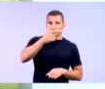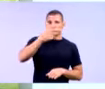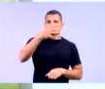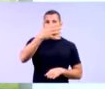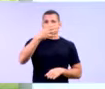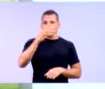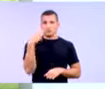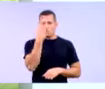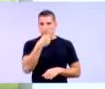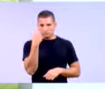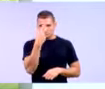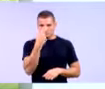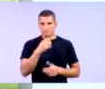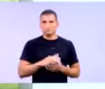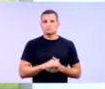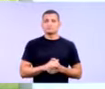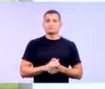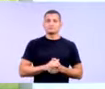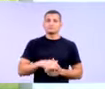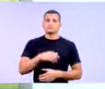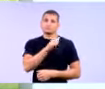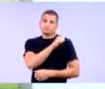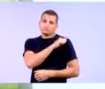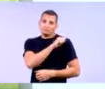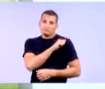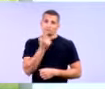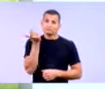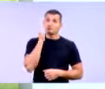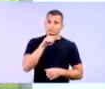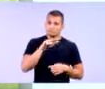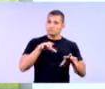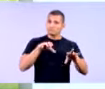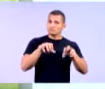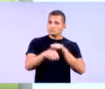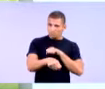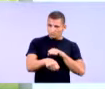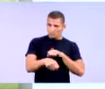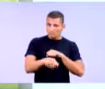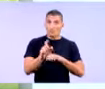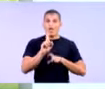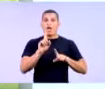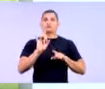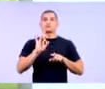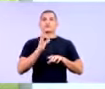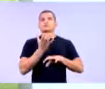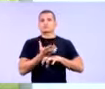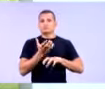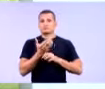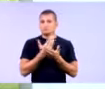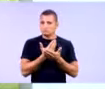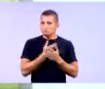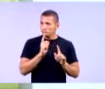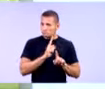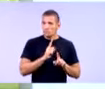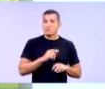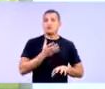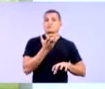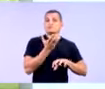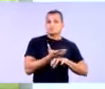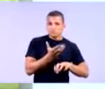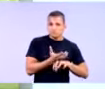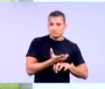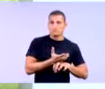240 horas. Para o aluno sair com o diploma do IFRO, não é só ele fazer as disciplinas, não. Ele tem que, além de fazer as